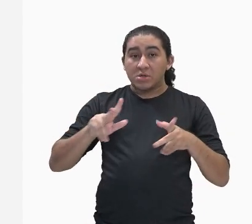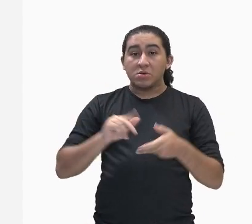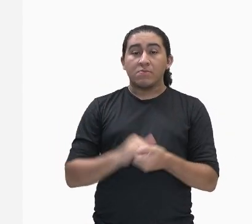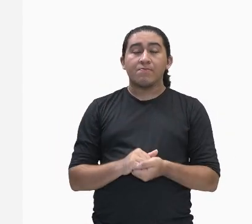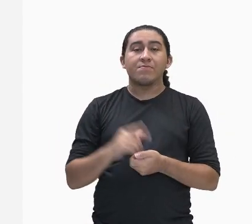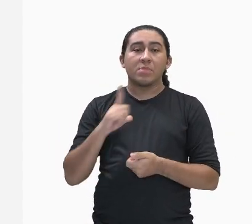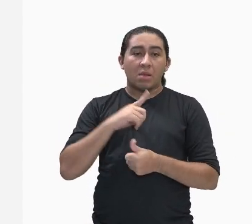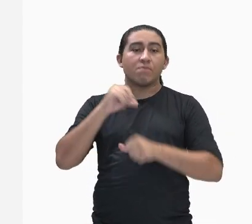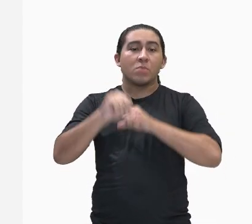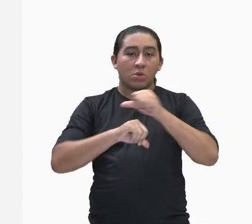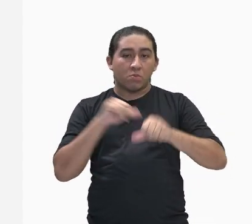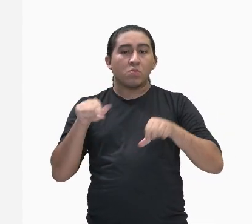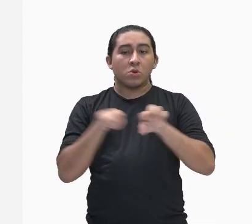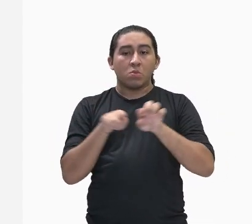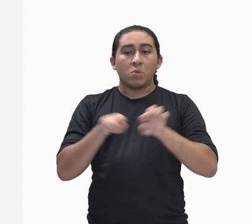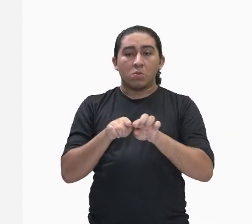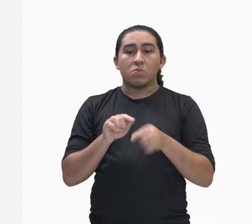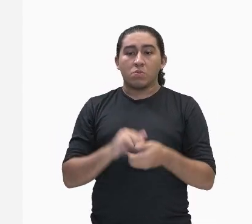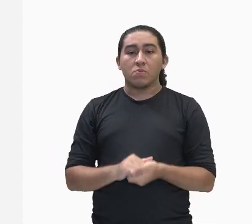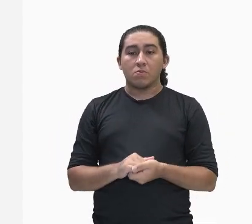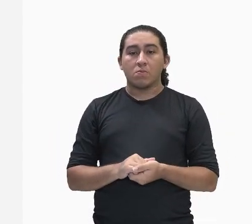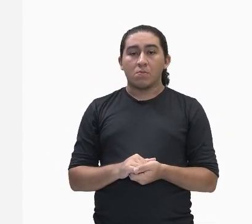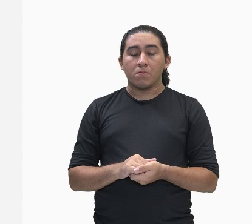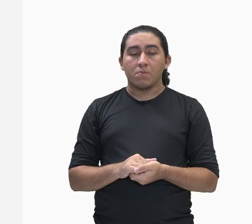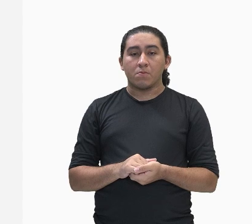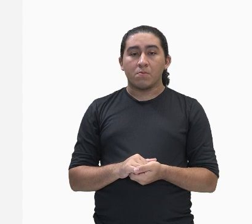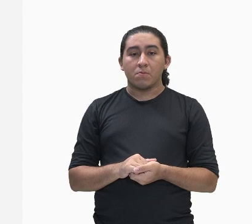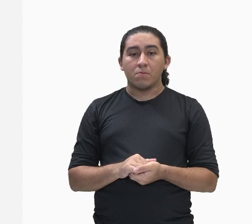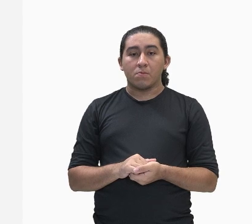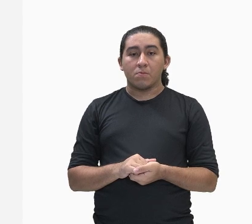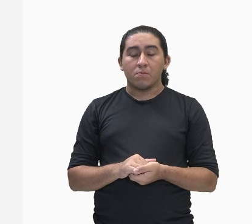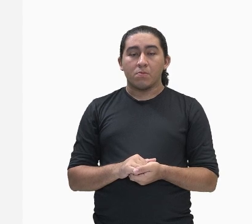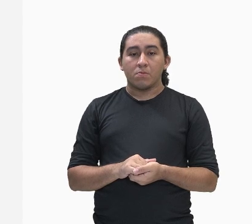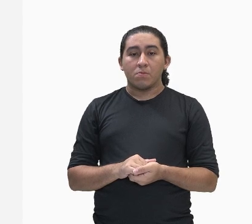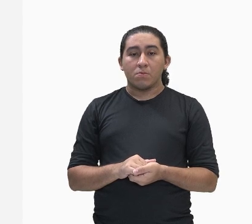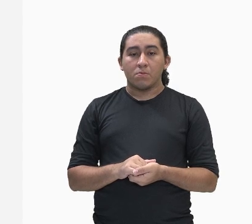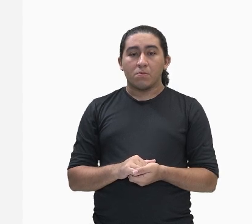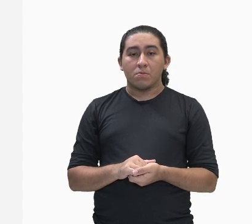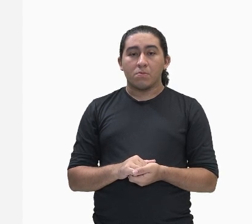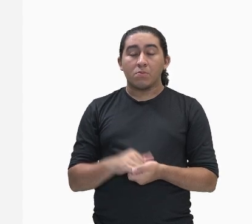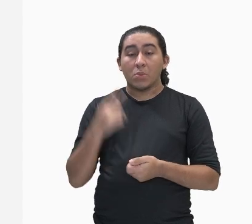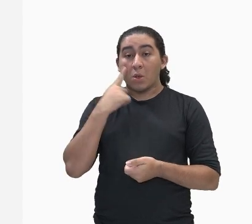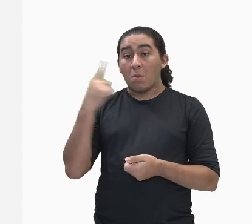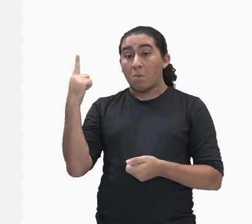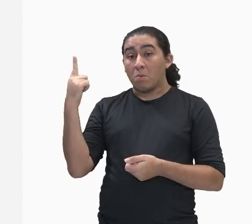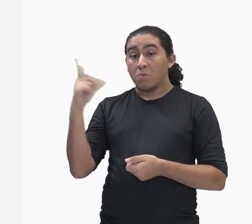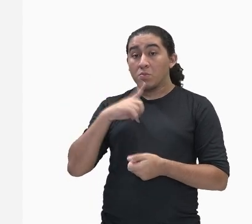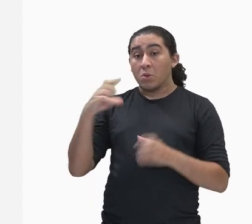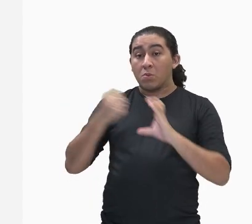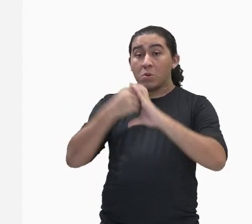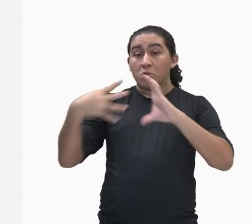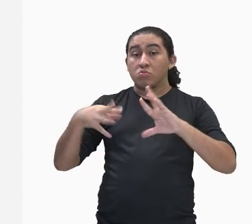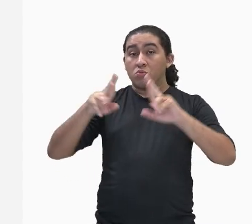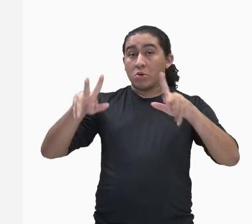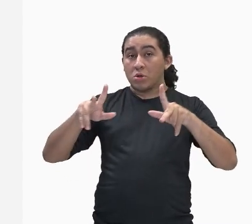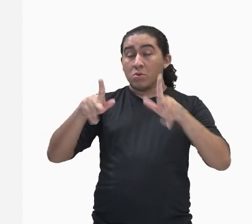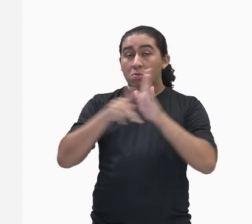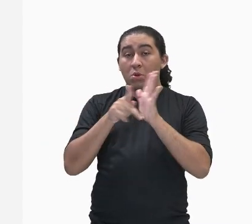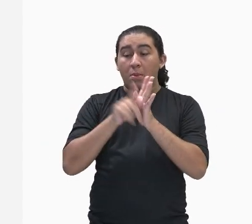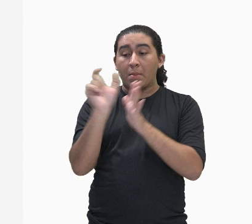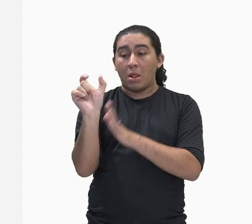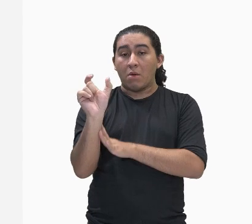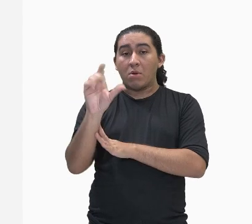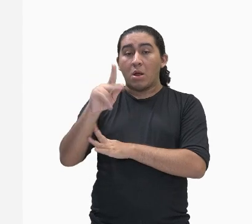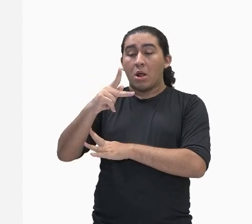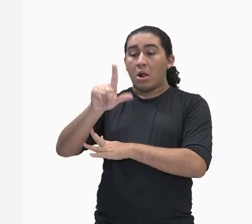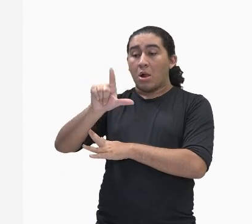uma alteração, plano mais alto. Então, planalto, houve aí uma eliminação de elemento, né? Então,